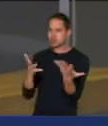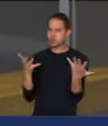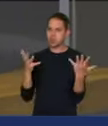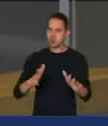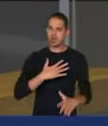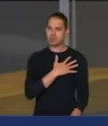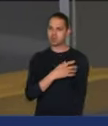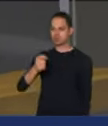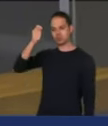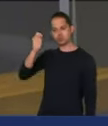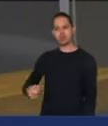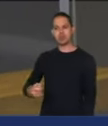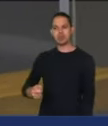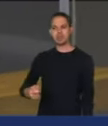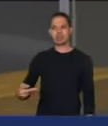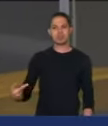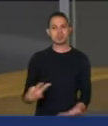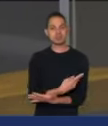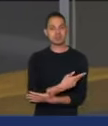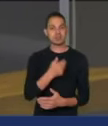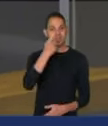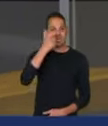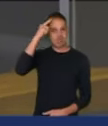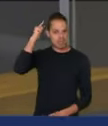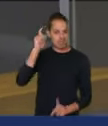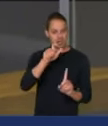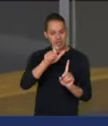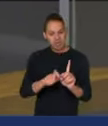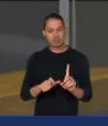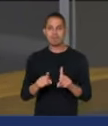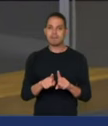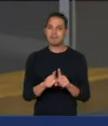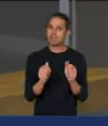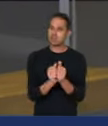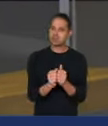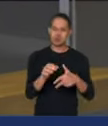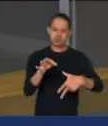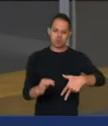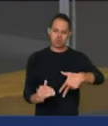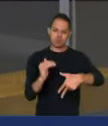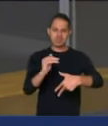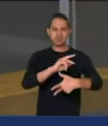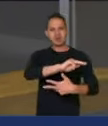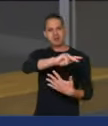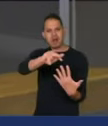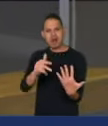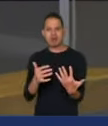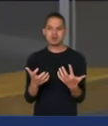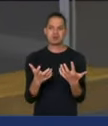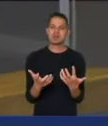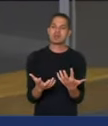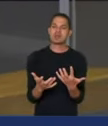ditadura que vem sendo emplacada por Alexandre de Moraes e outros ministros, querendo intimidar